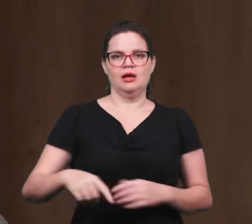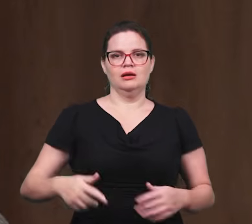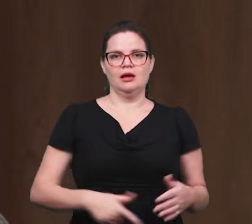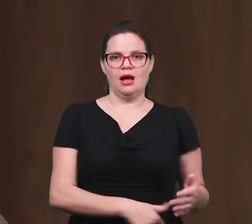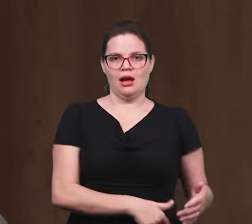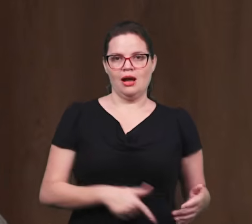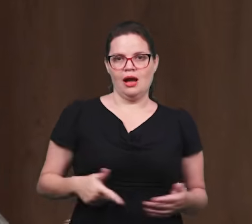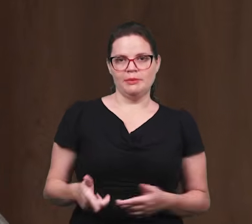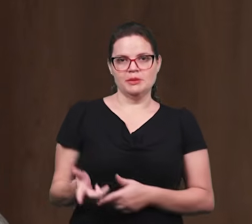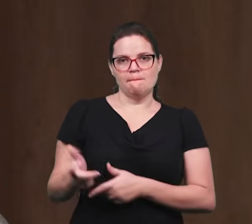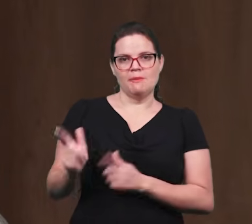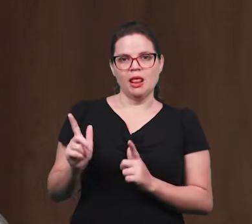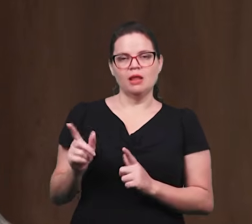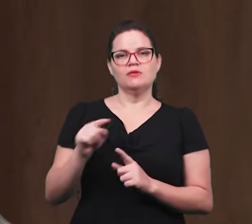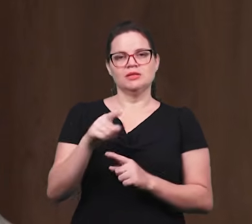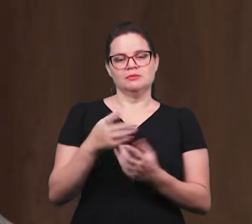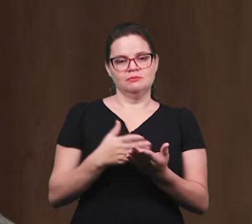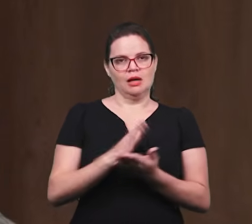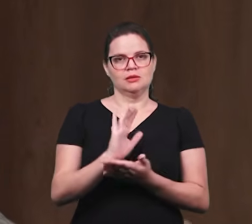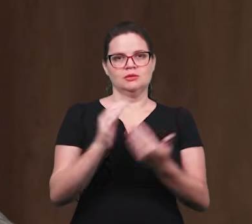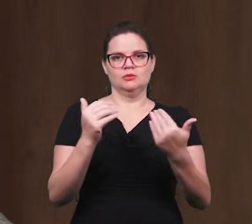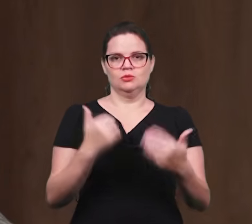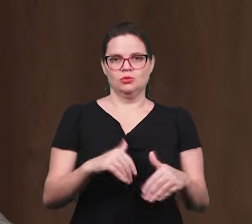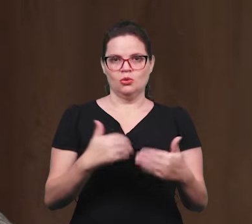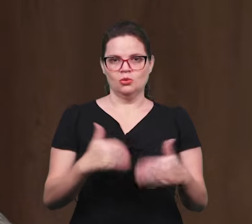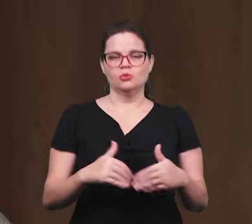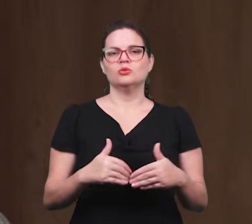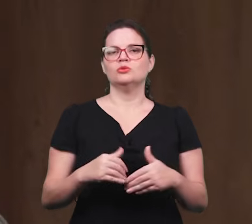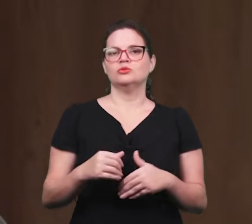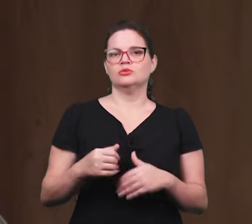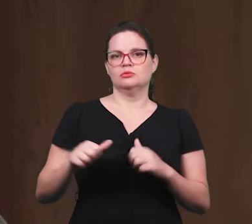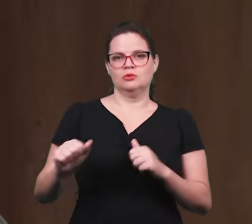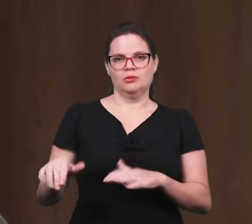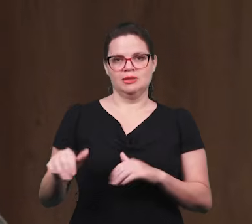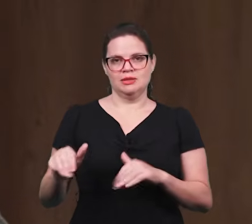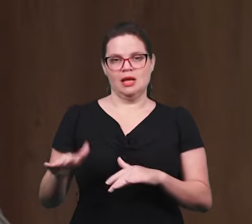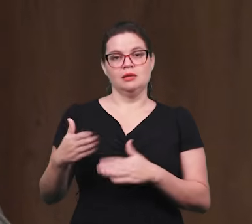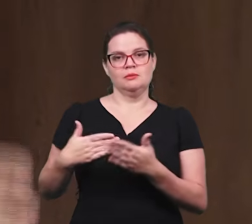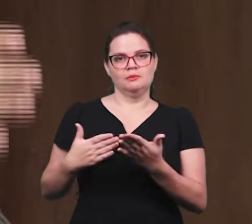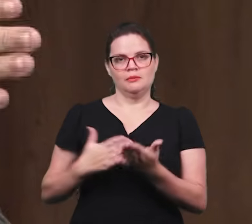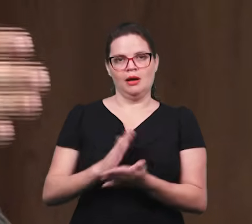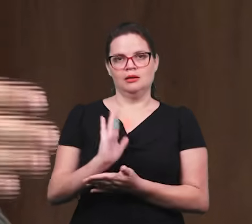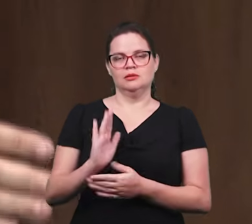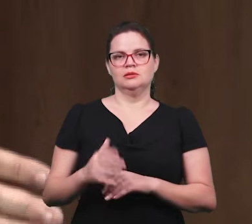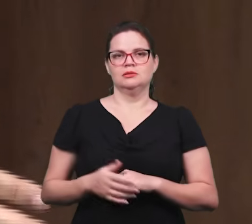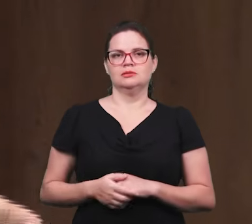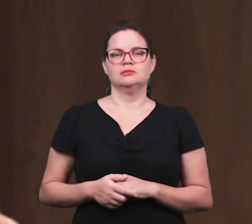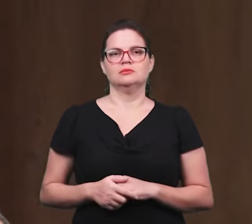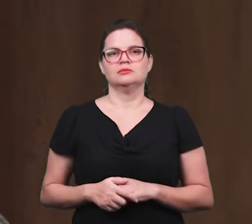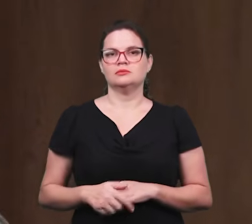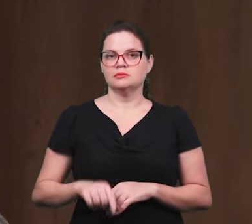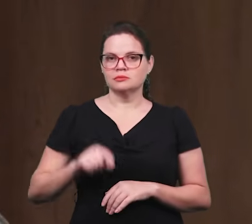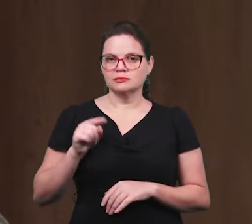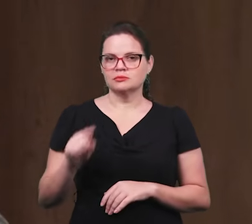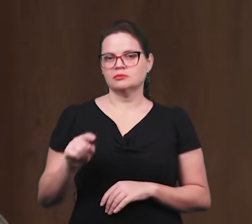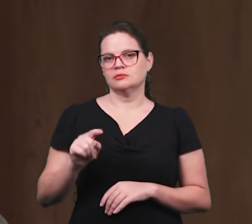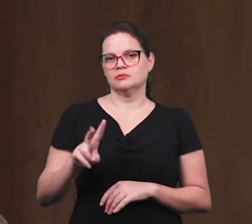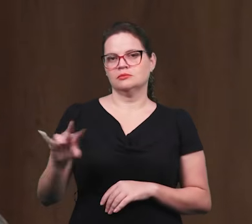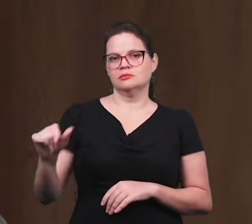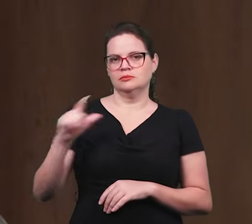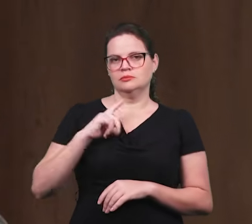aquela que você faz o concurso para a Academia Militar das Agulhas Negras e lá ele segue uma